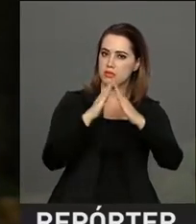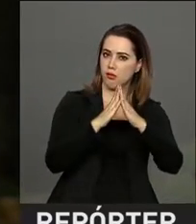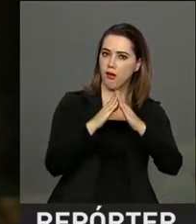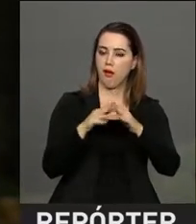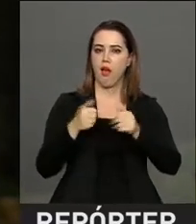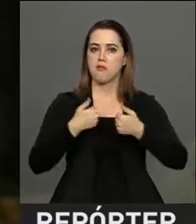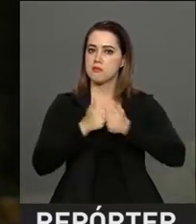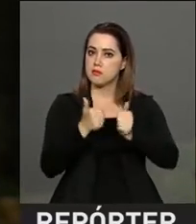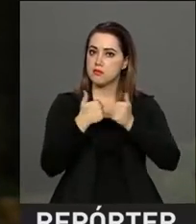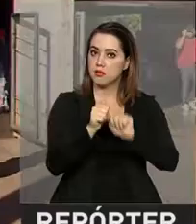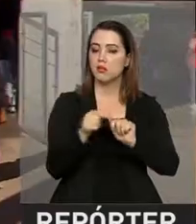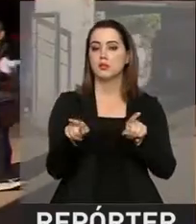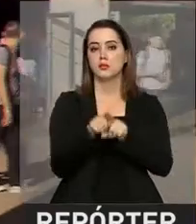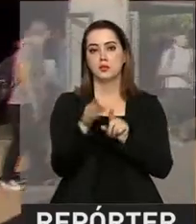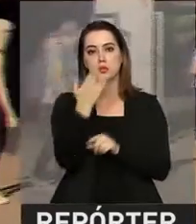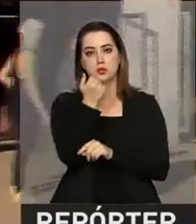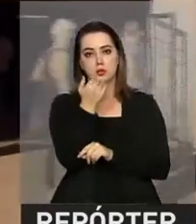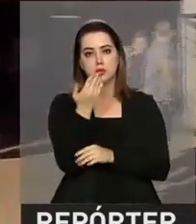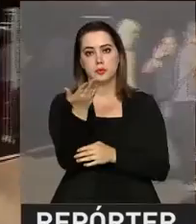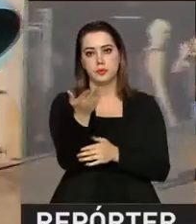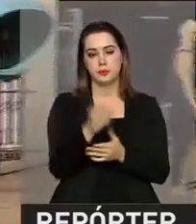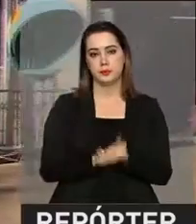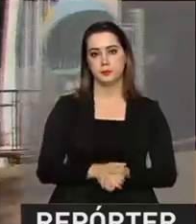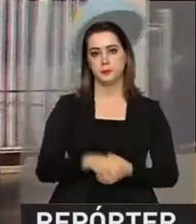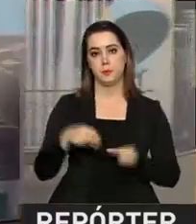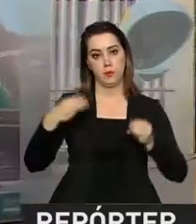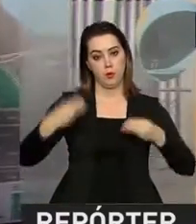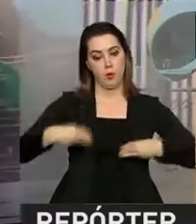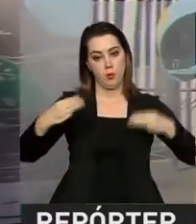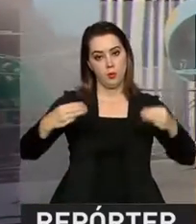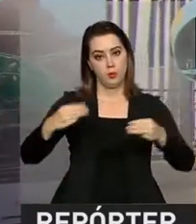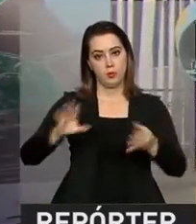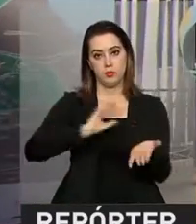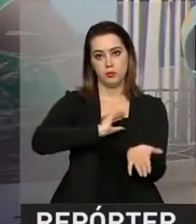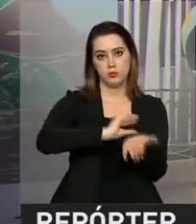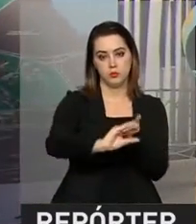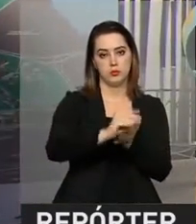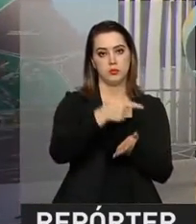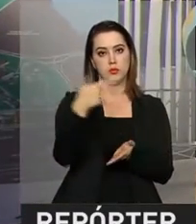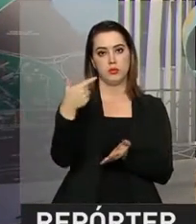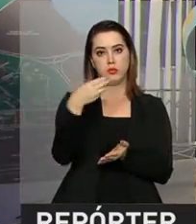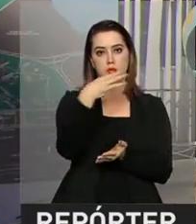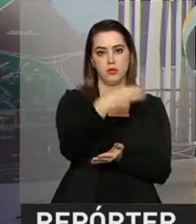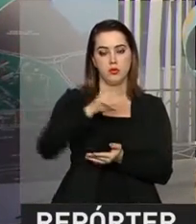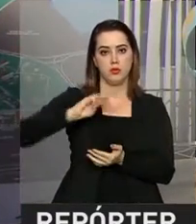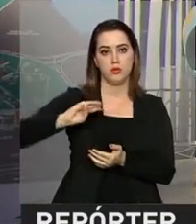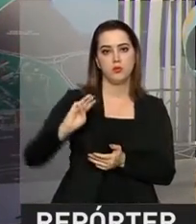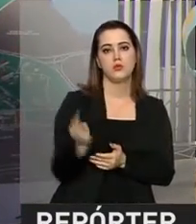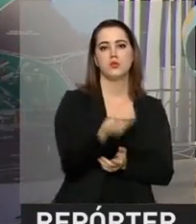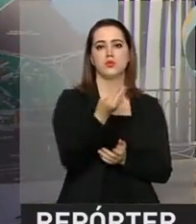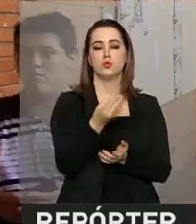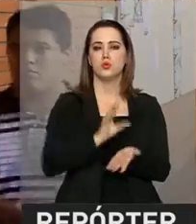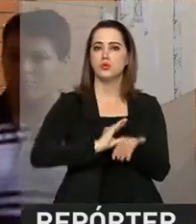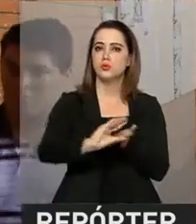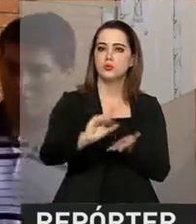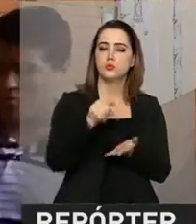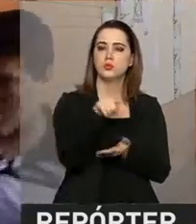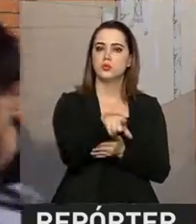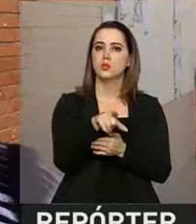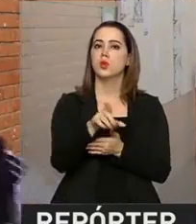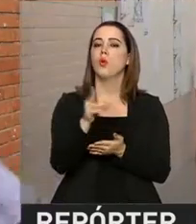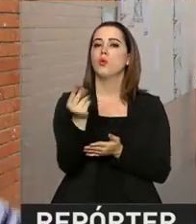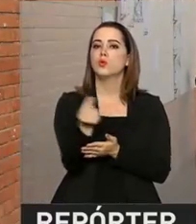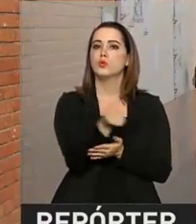e alimentação o ministério da educação liberou mais 23 milhões de reais para assistência estudantil os